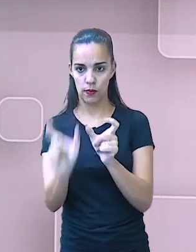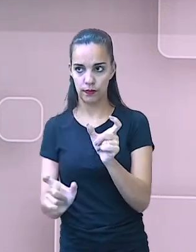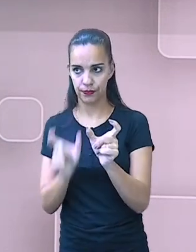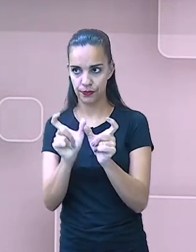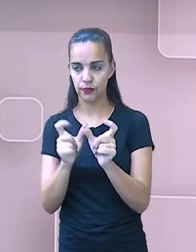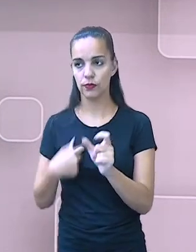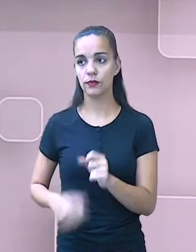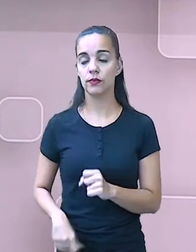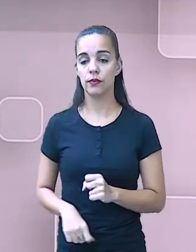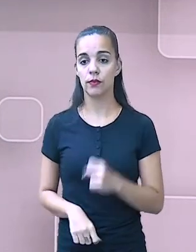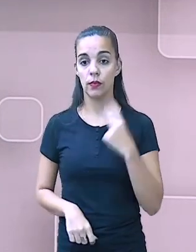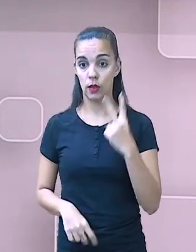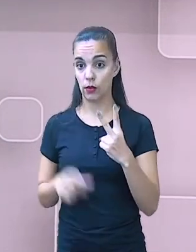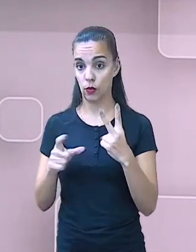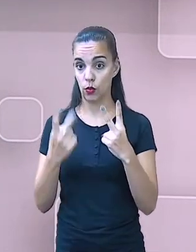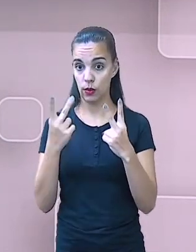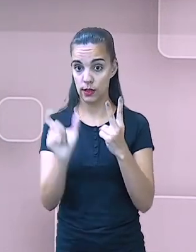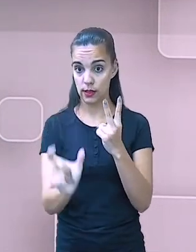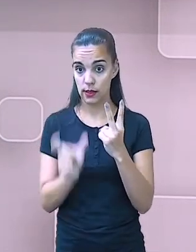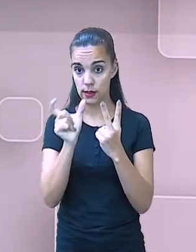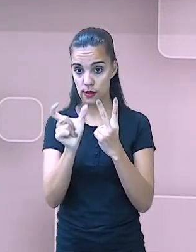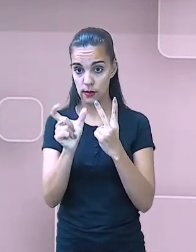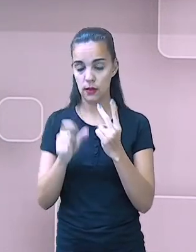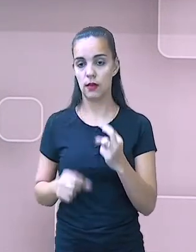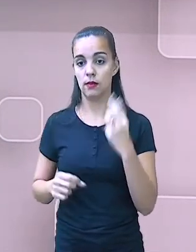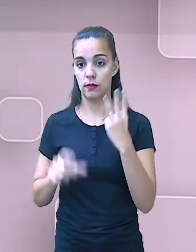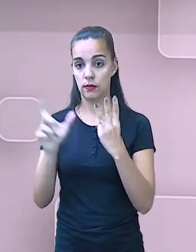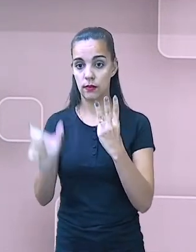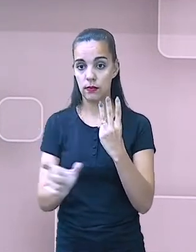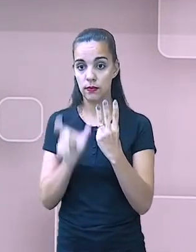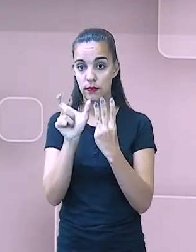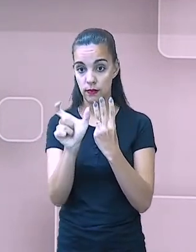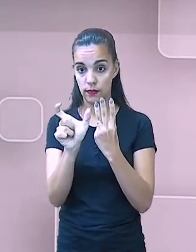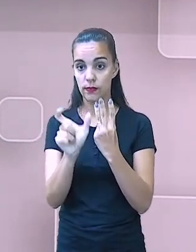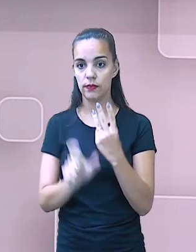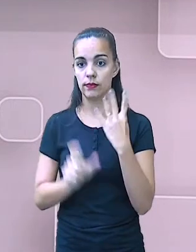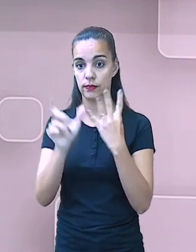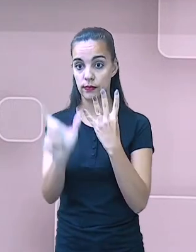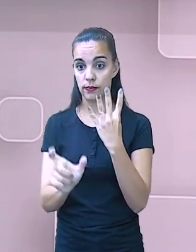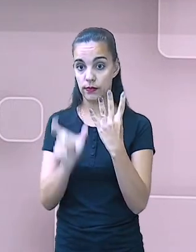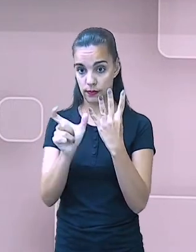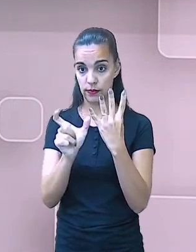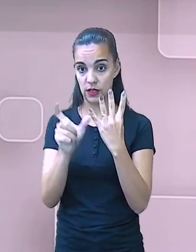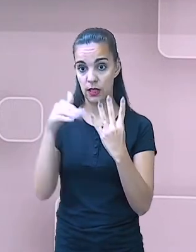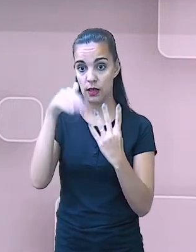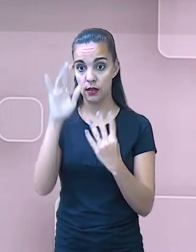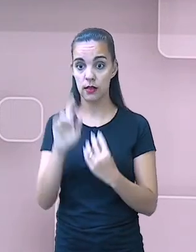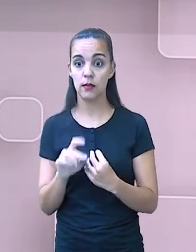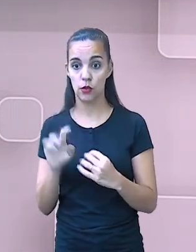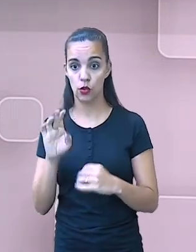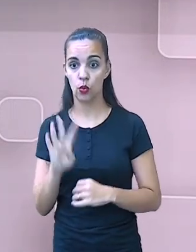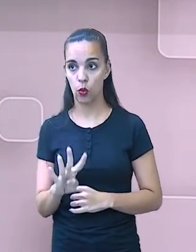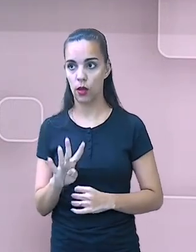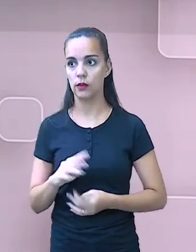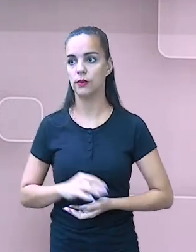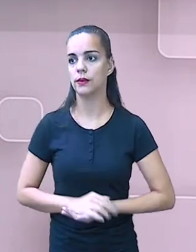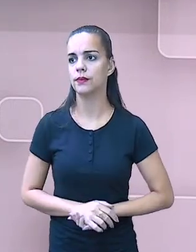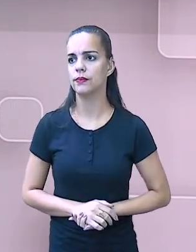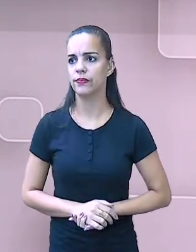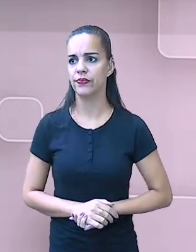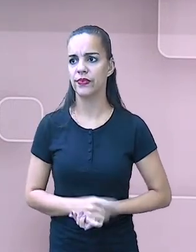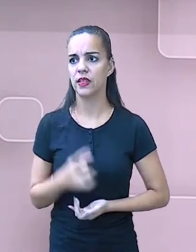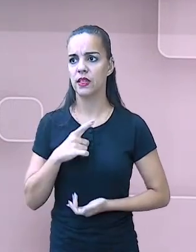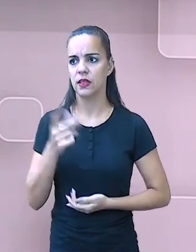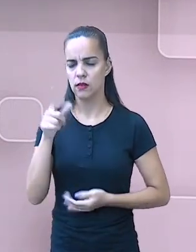monossílabos, dissílabas, trissílabas e polissílabas. Quem consegue anotar,